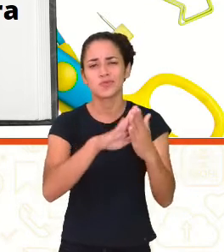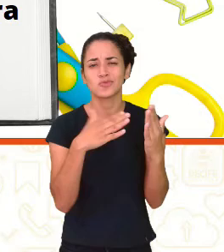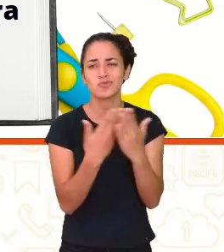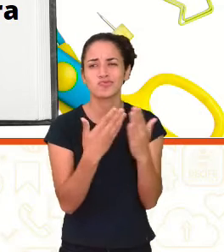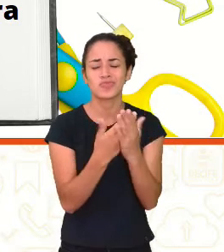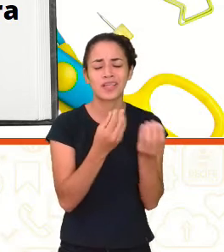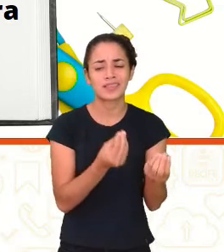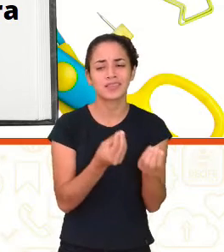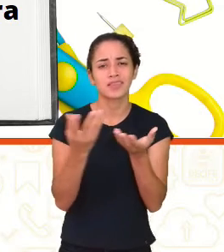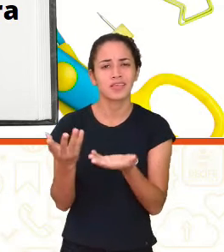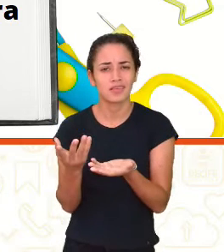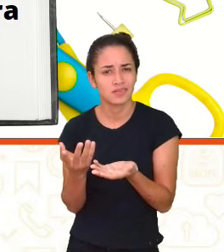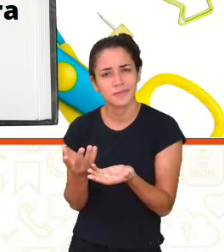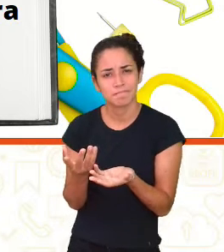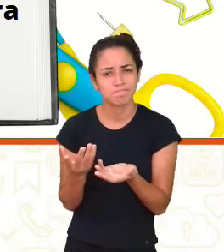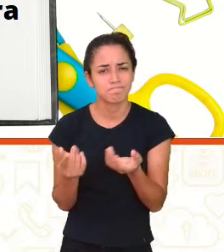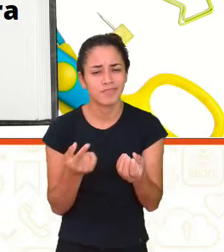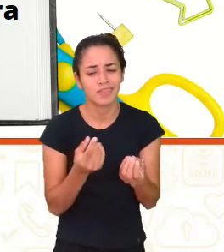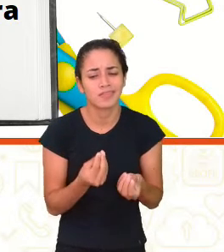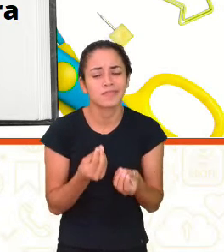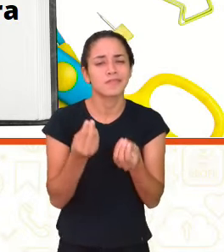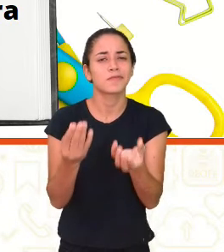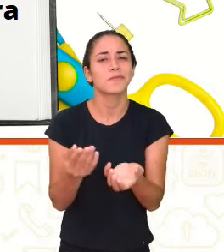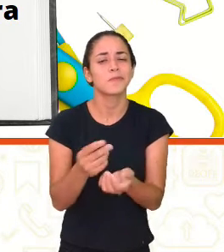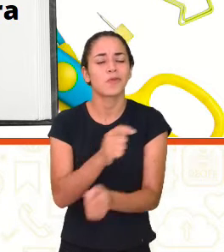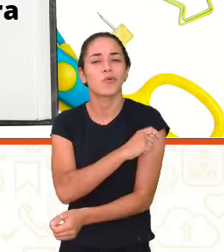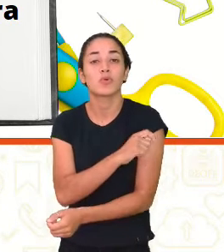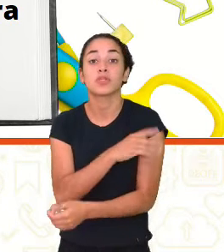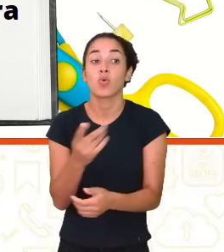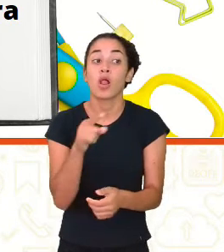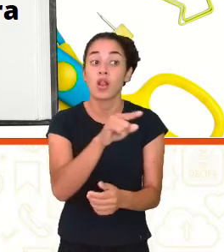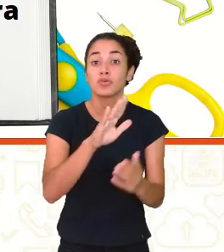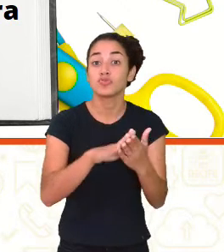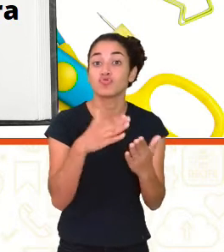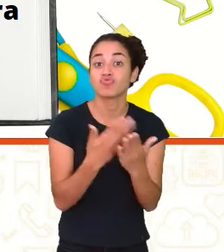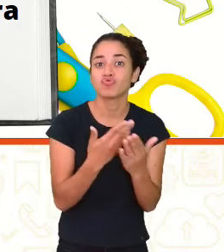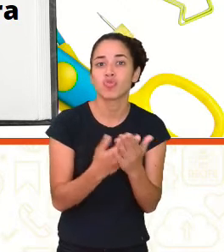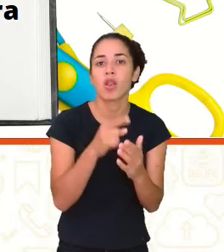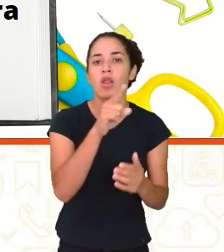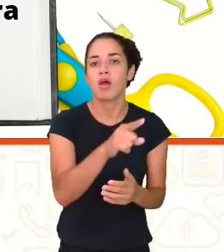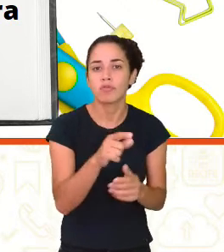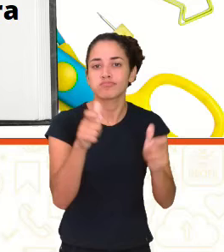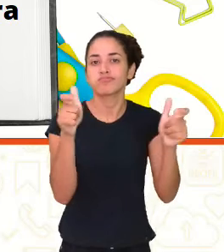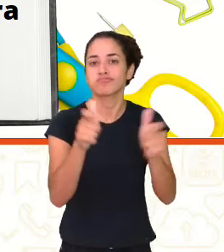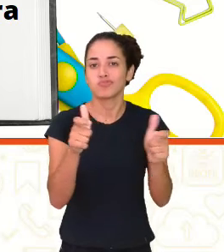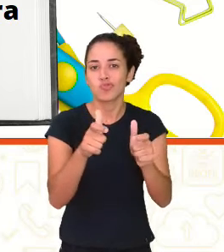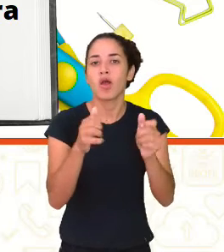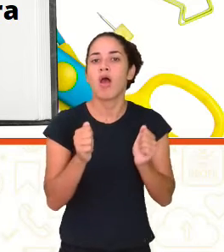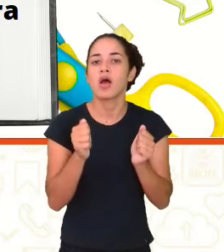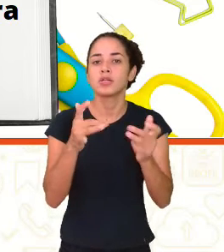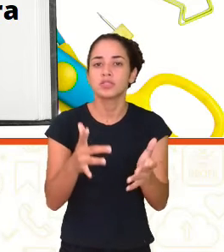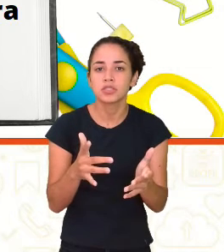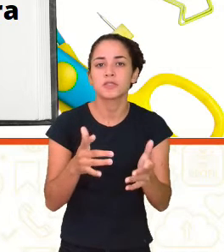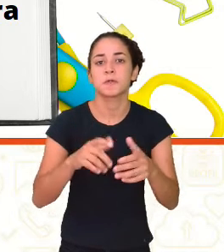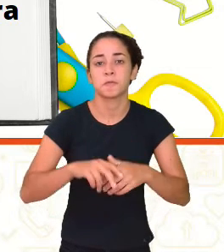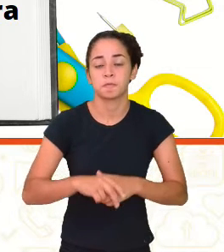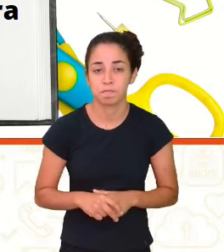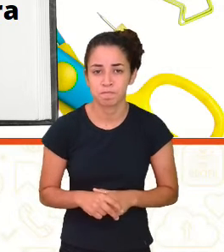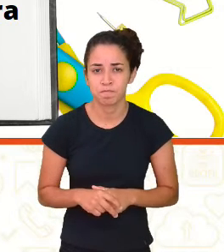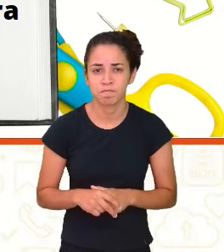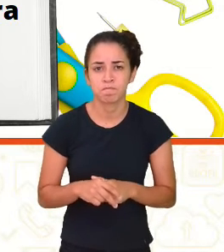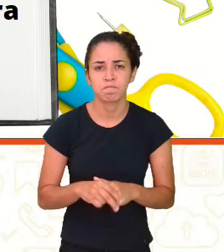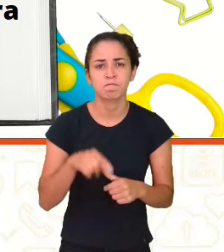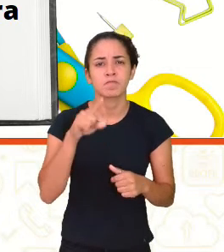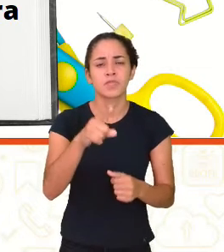ela propõe? O que é que a escola oferece? A escola é uma unidade de ação funcional,